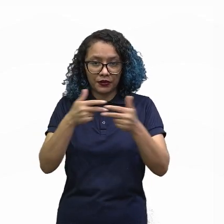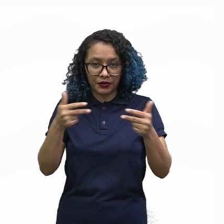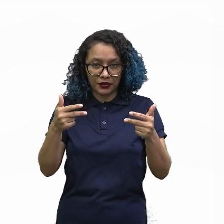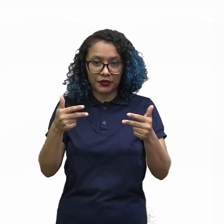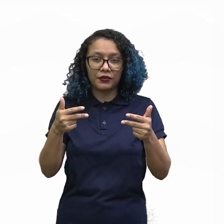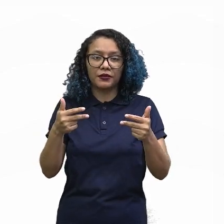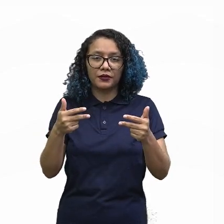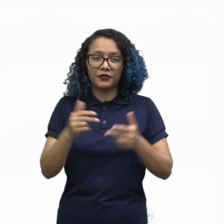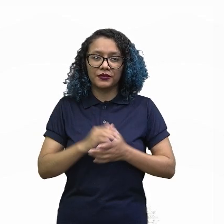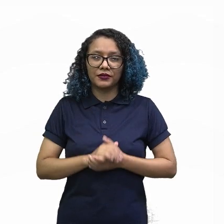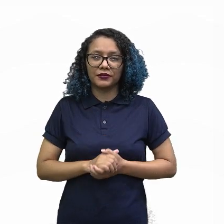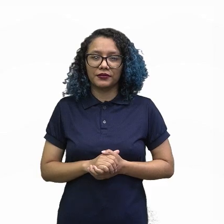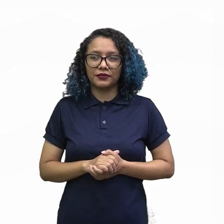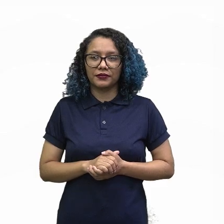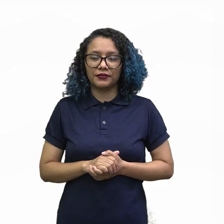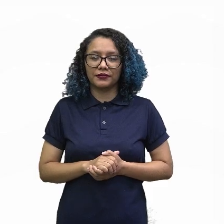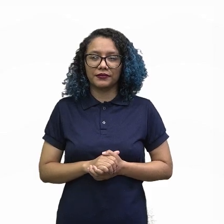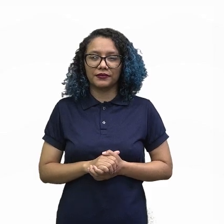biogequímicos,